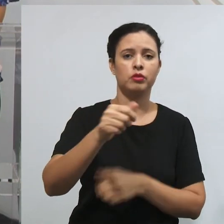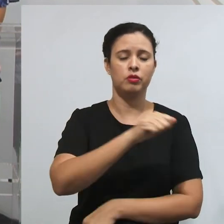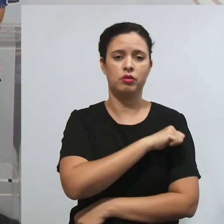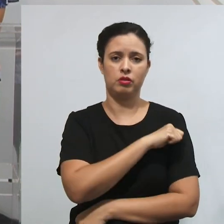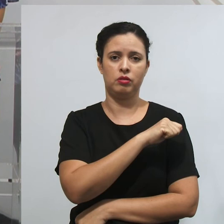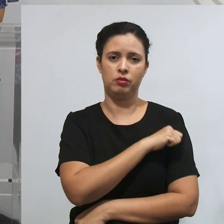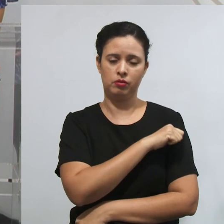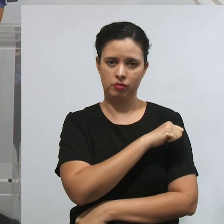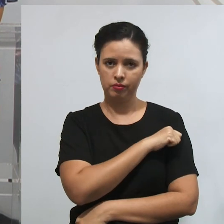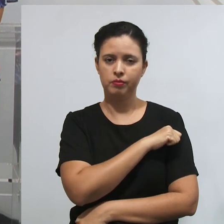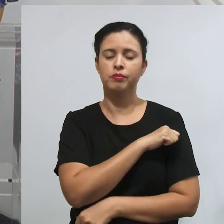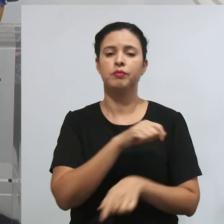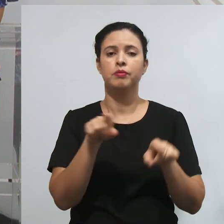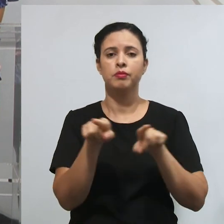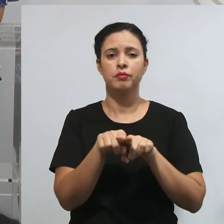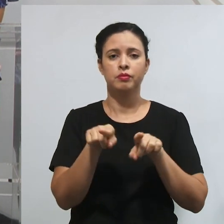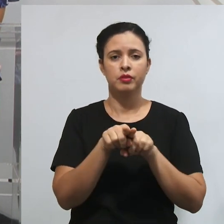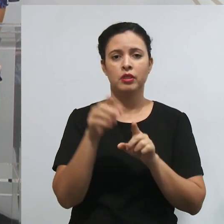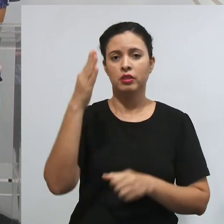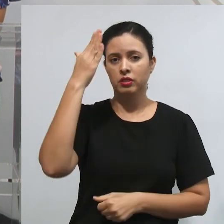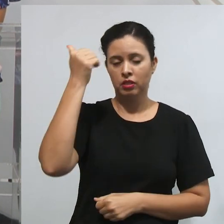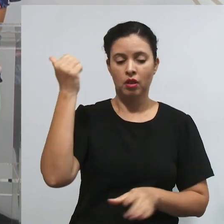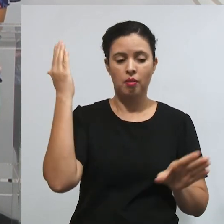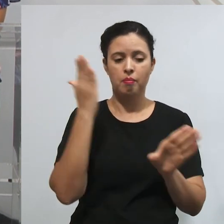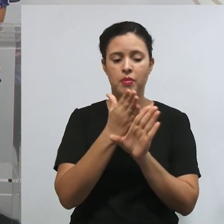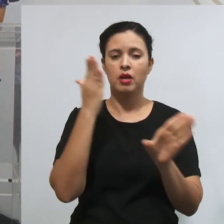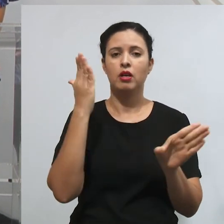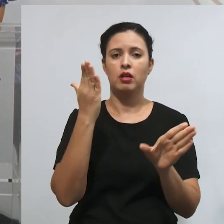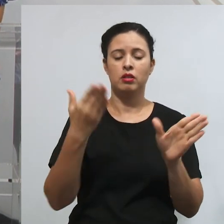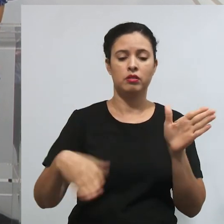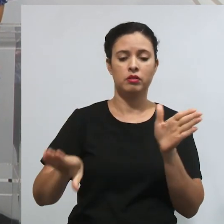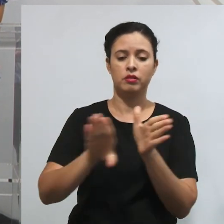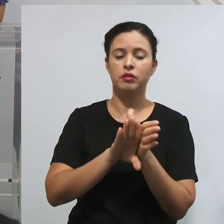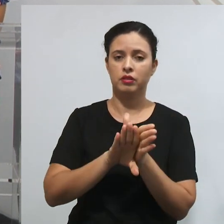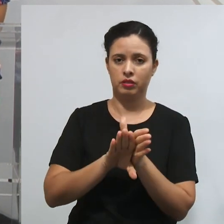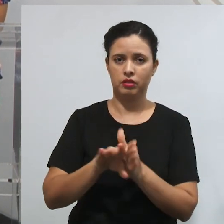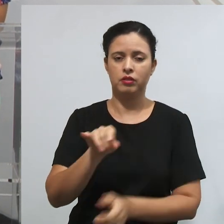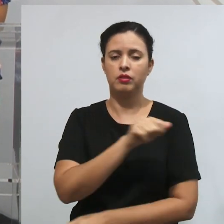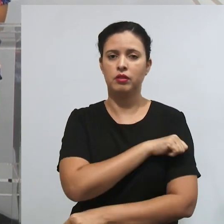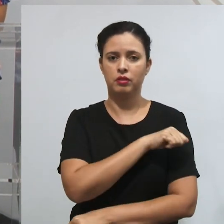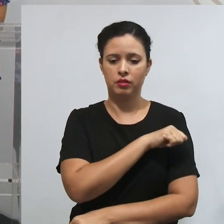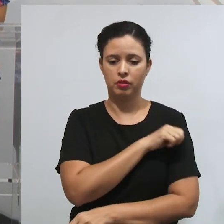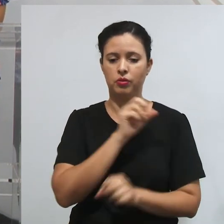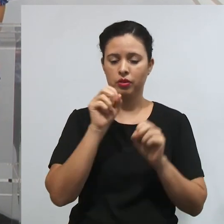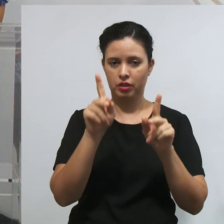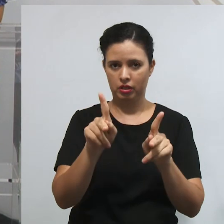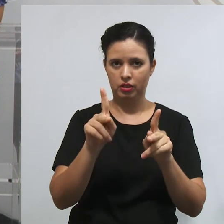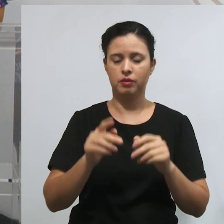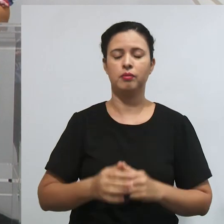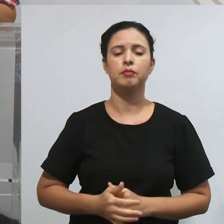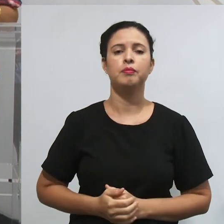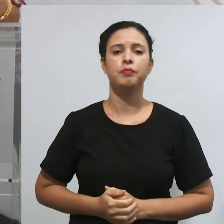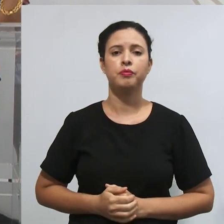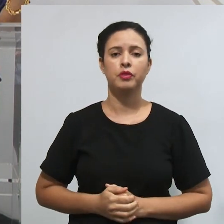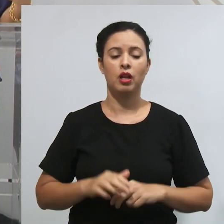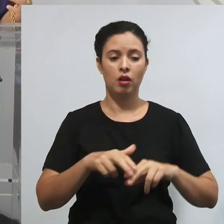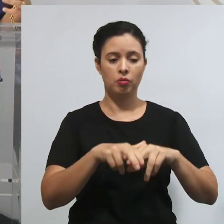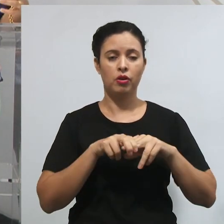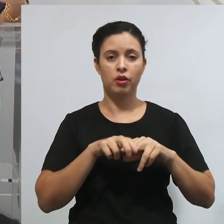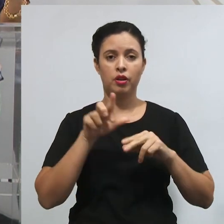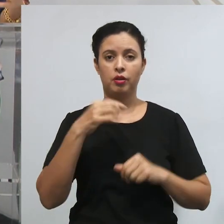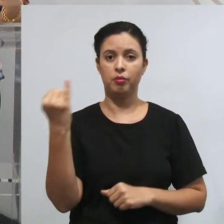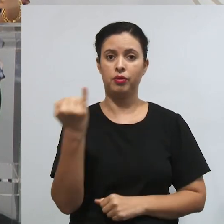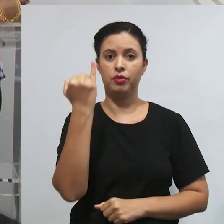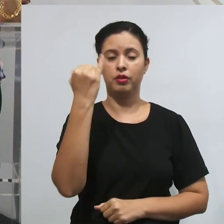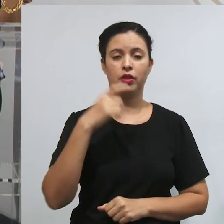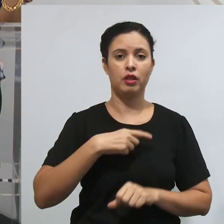ele compreende e ele sabe identificar o ponto de chegada desse aluno. Ok? Então, para isso é importante que ele tenha